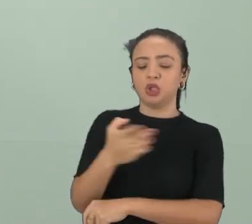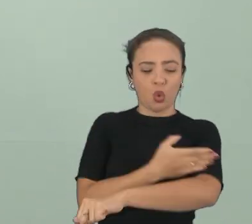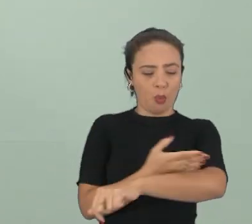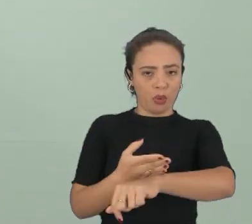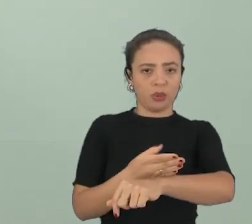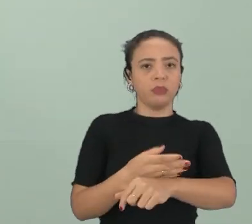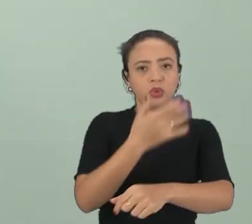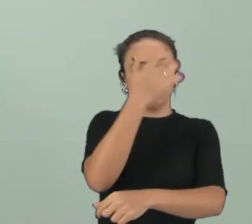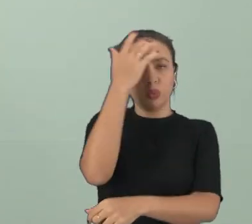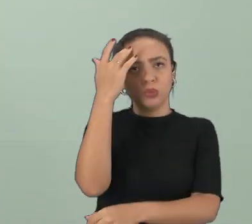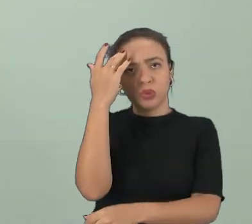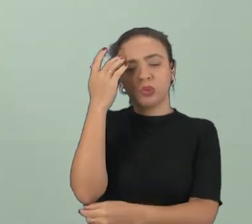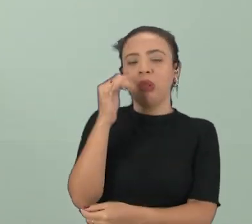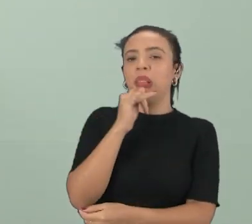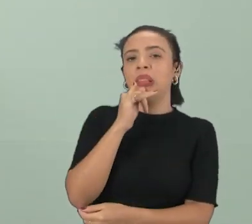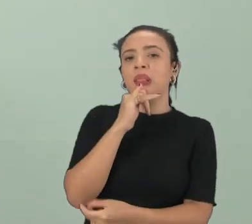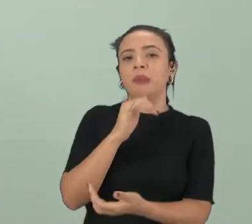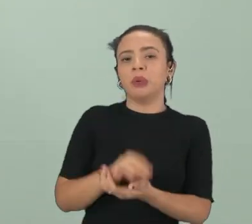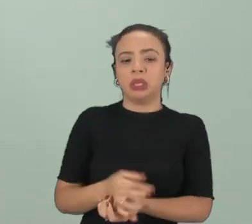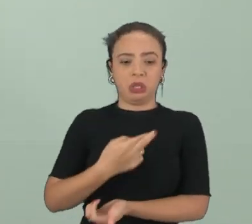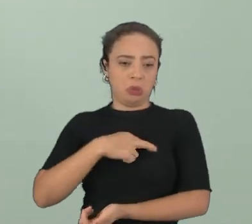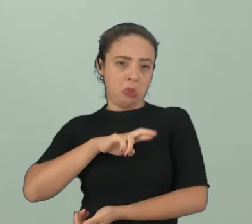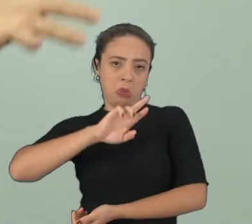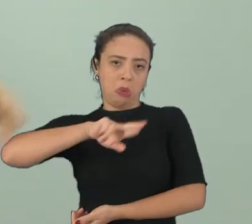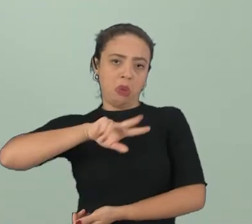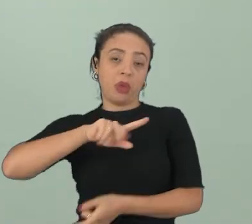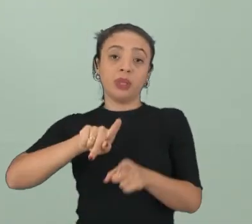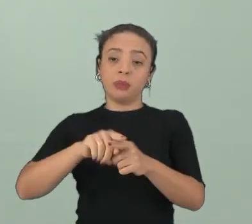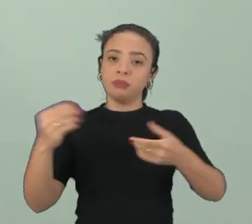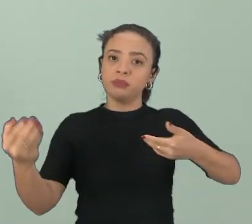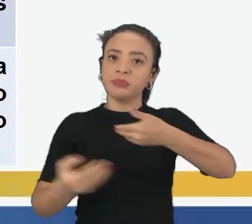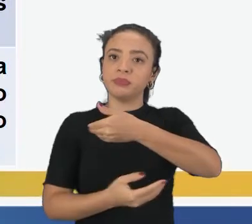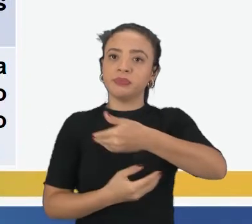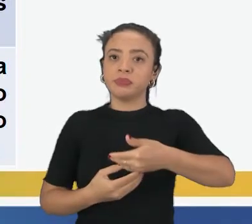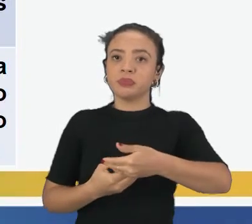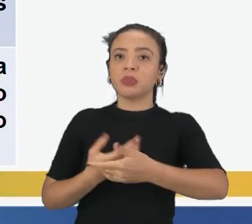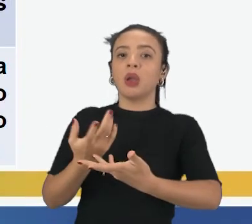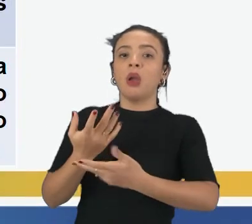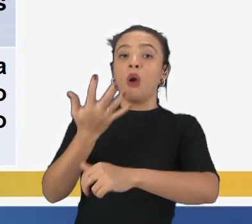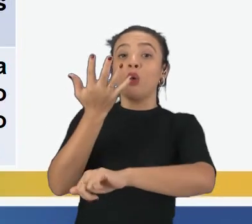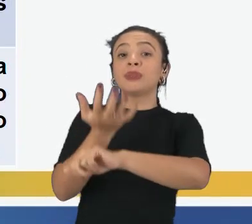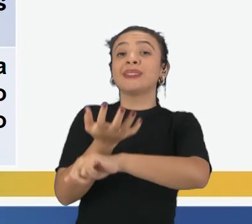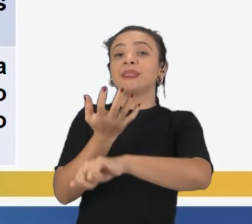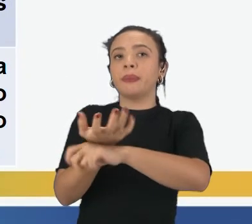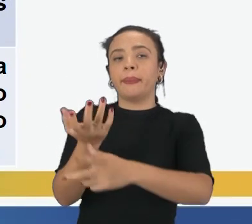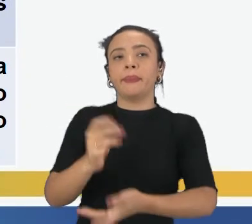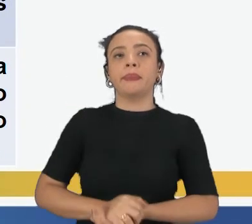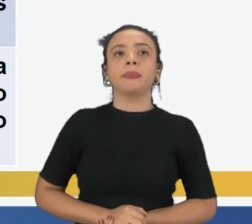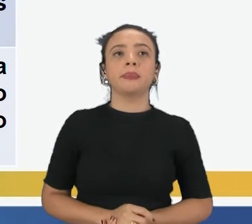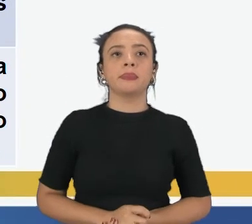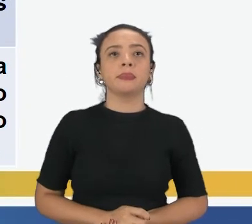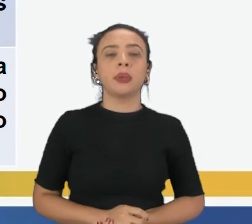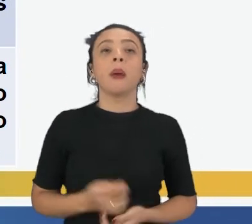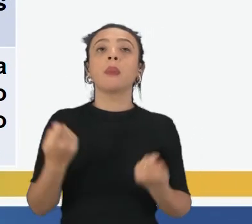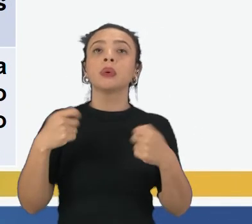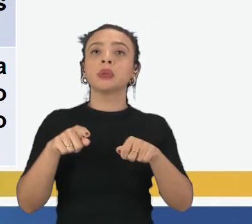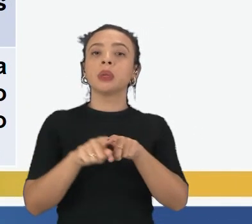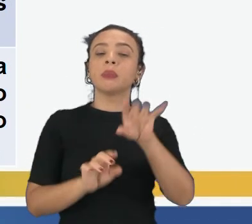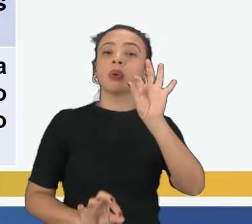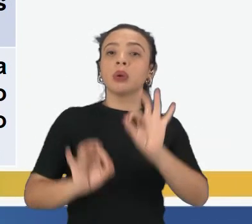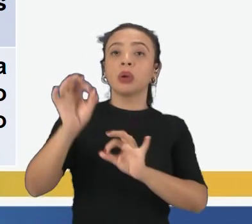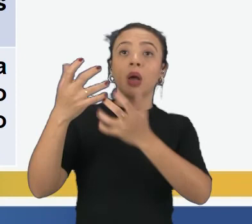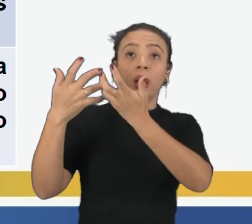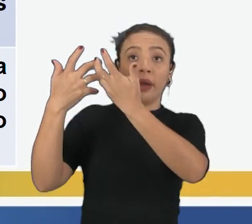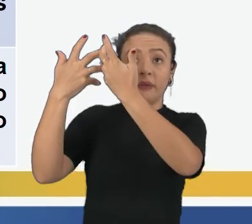comportamento de uma o número e sinceramente a religiosa com filosofia no sentido acadêmico Pode ser que tem um construído as